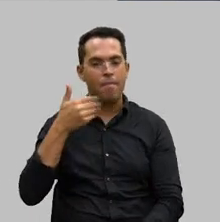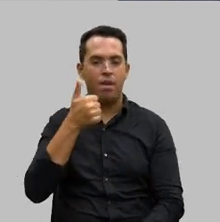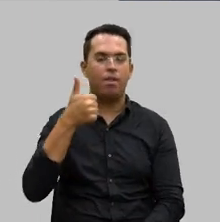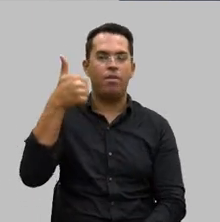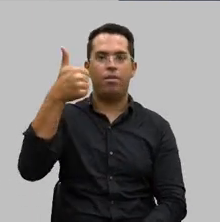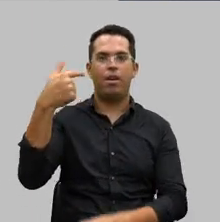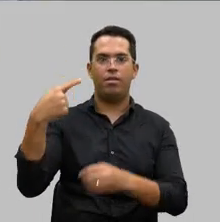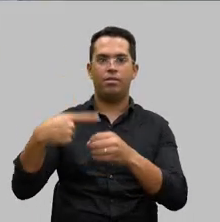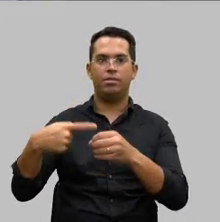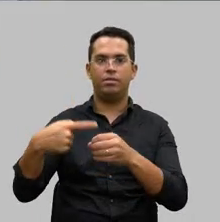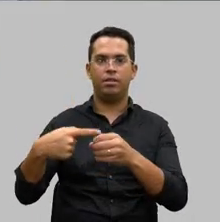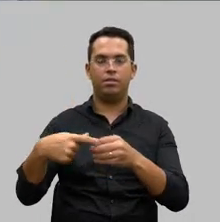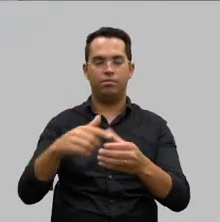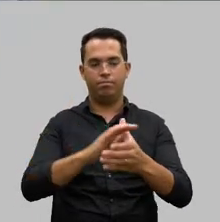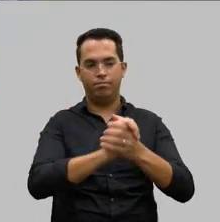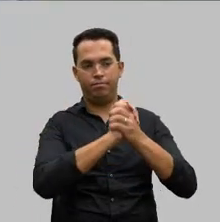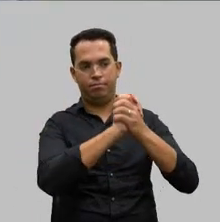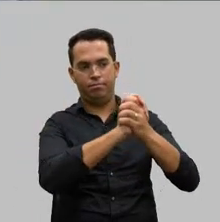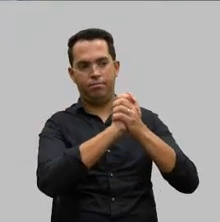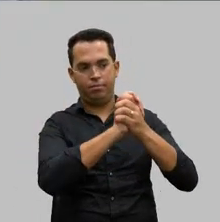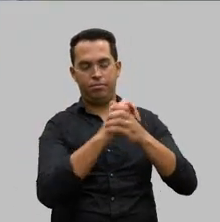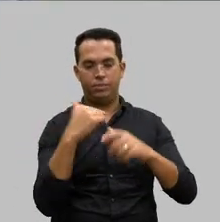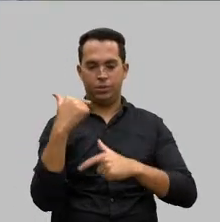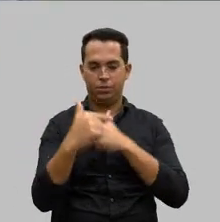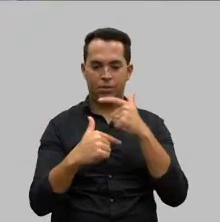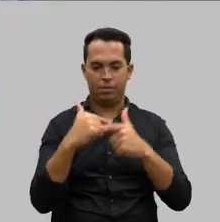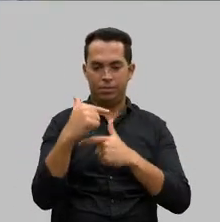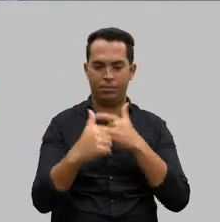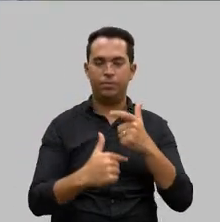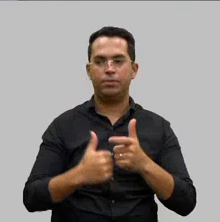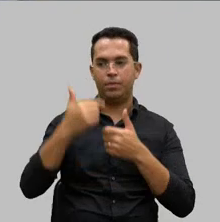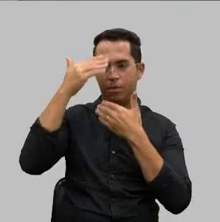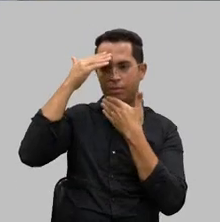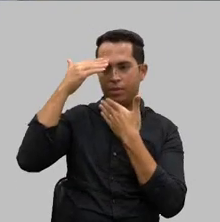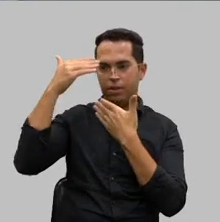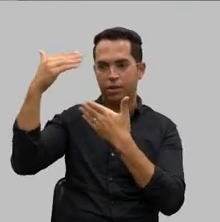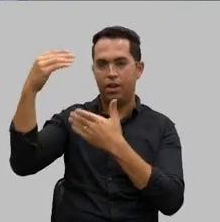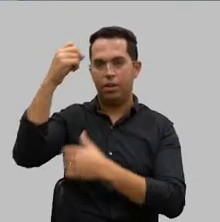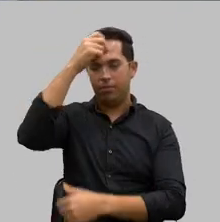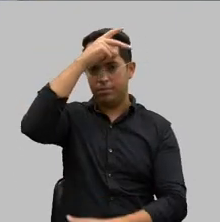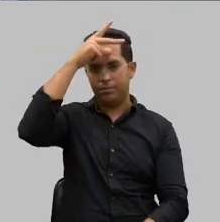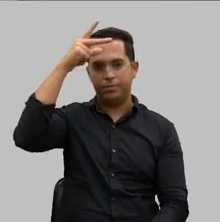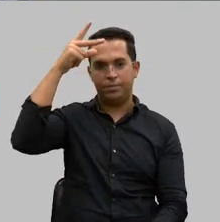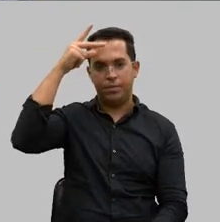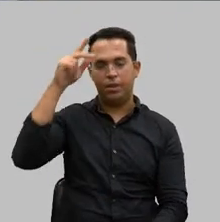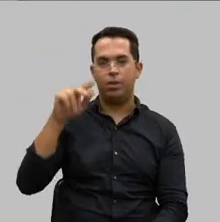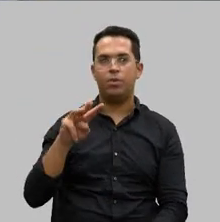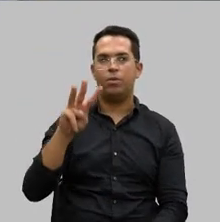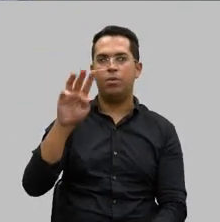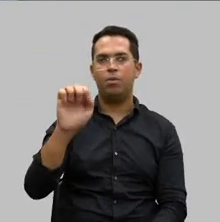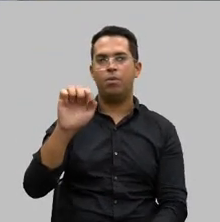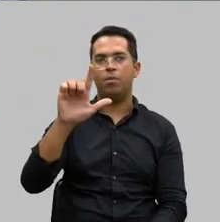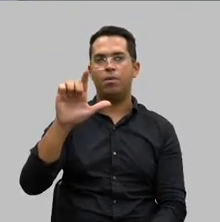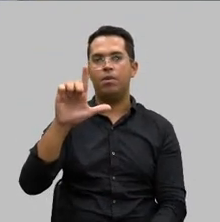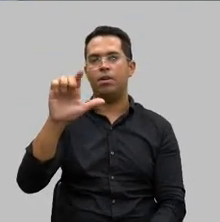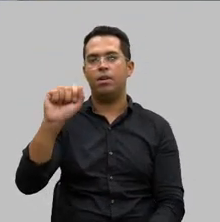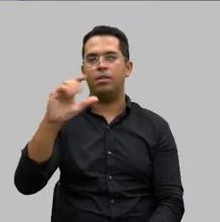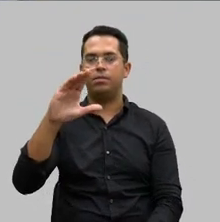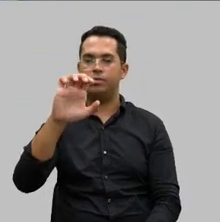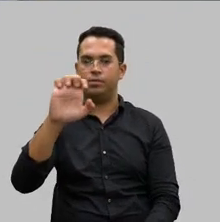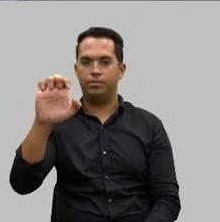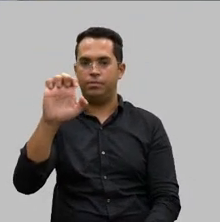parabéns pelo trabalho muito obrigado Prefeito Alace representando aqui a Associação Mineira de municípios é